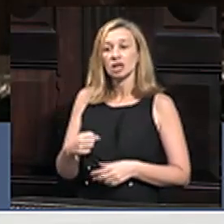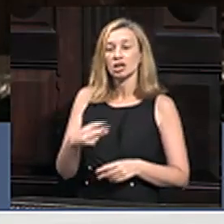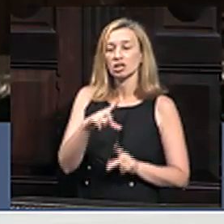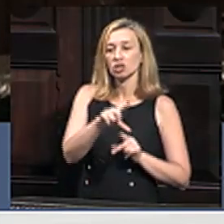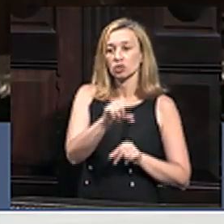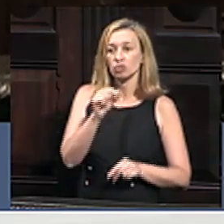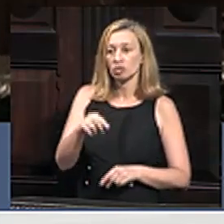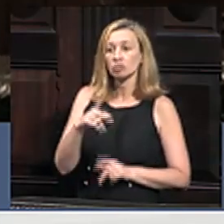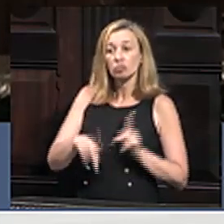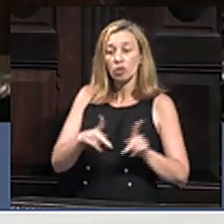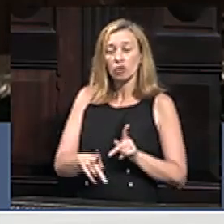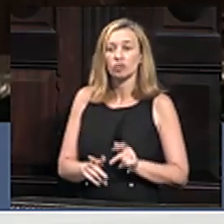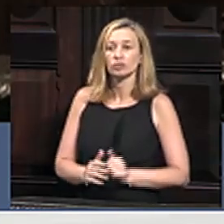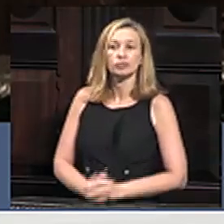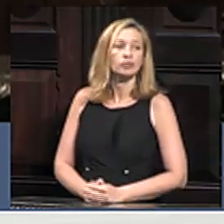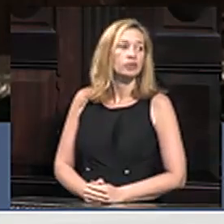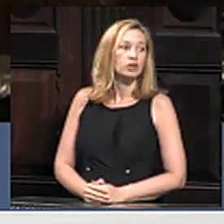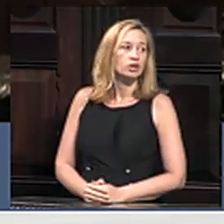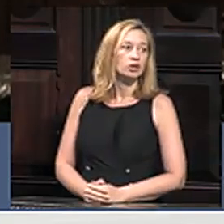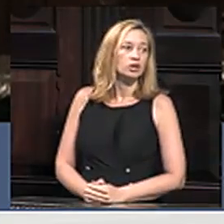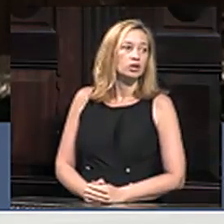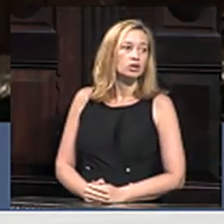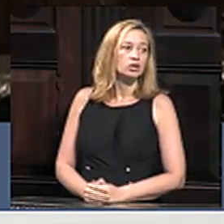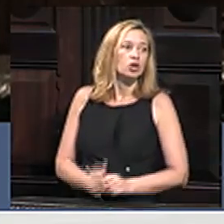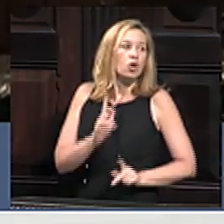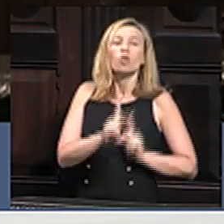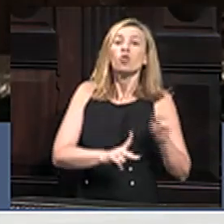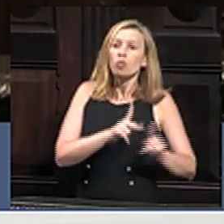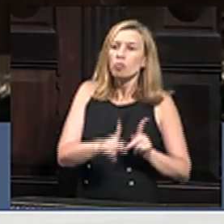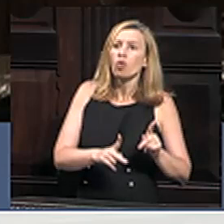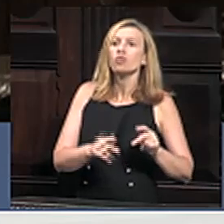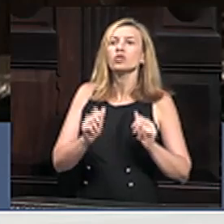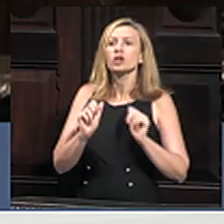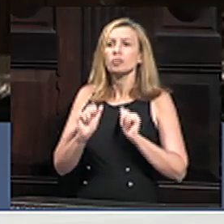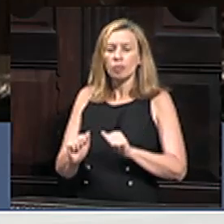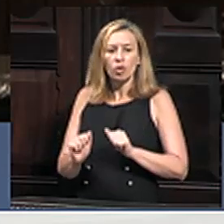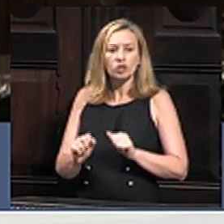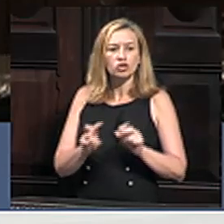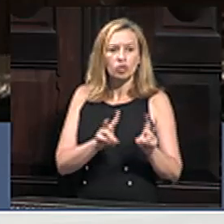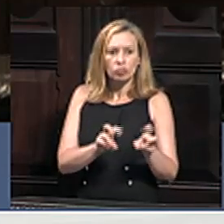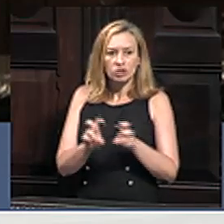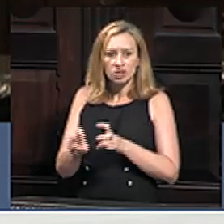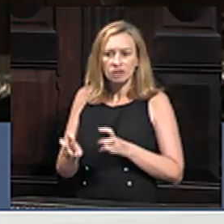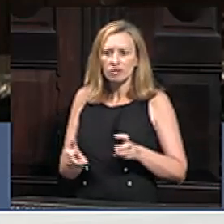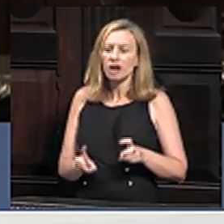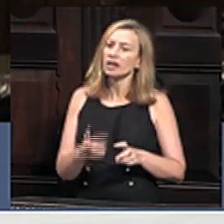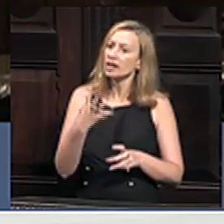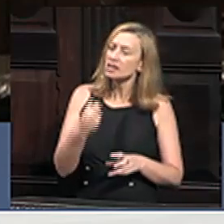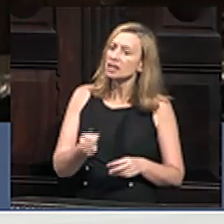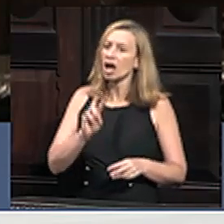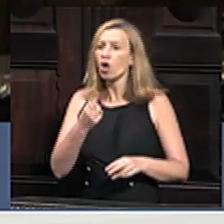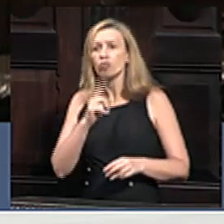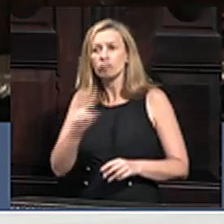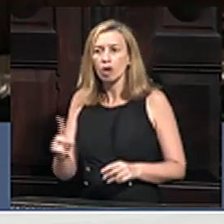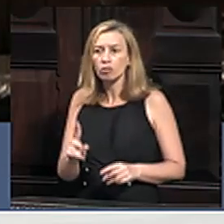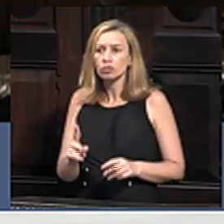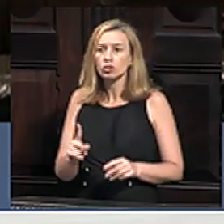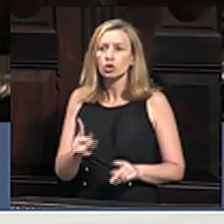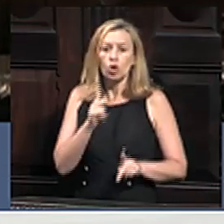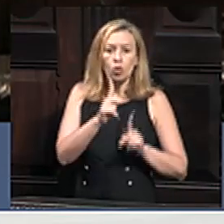Acontece. O povo vai ter a possibilidade de reavaliar. O povo vai